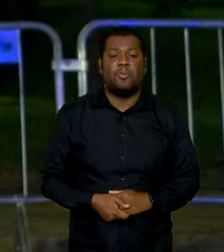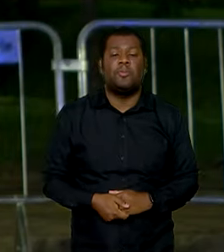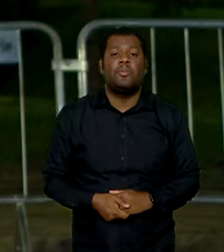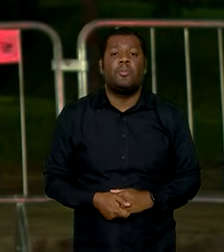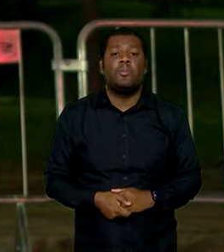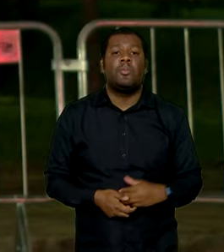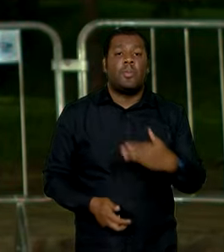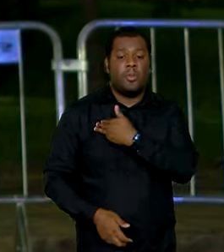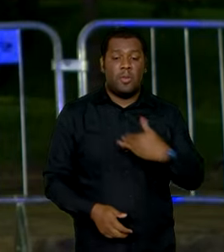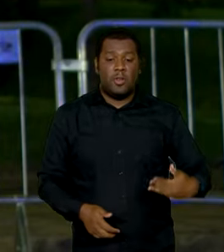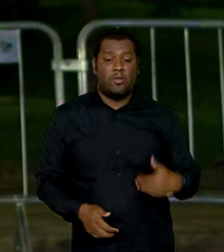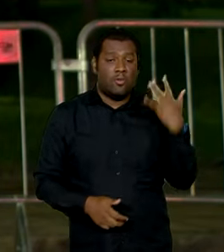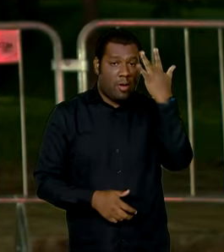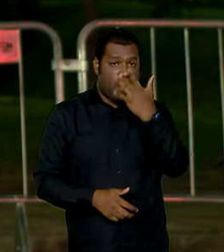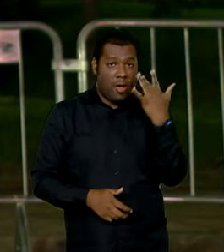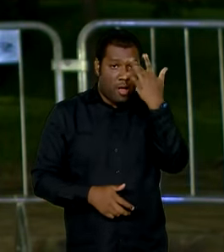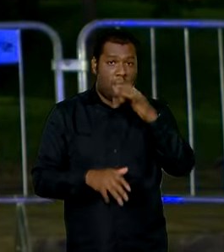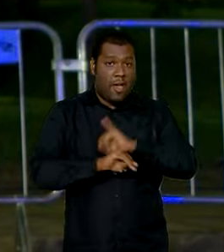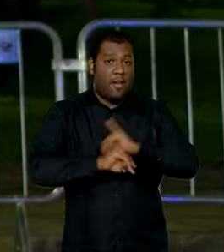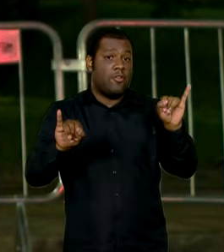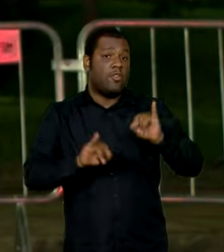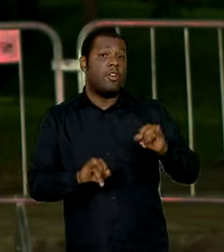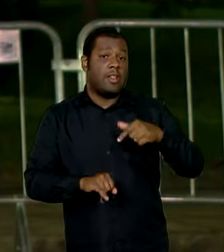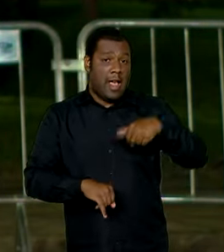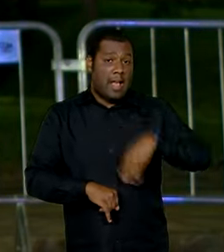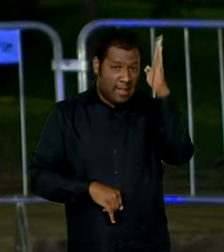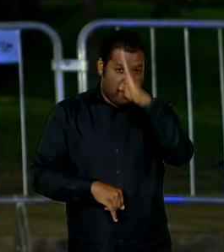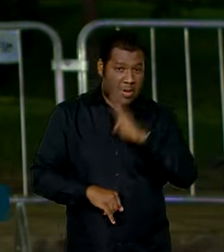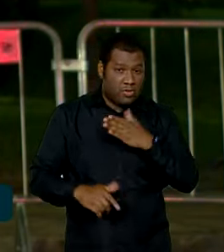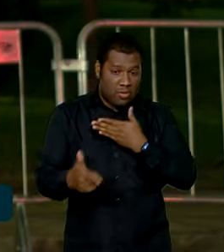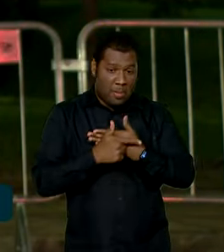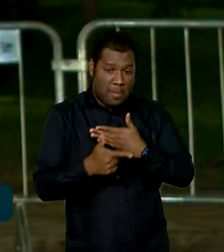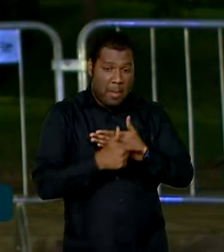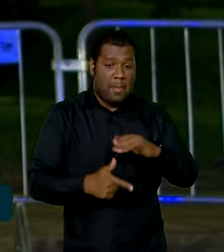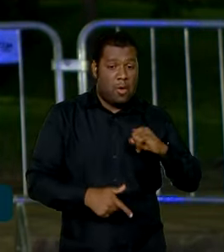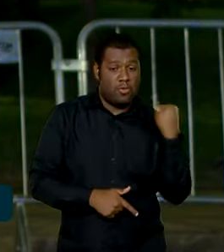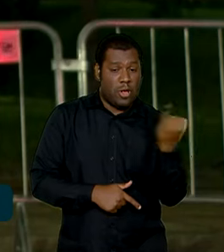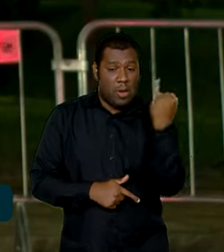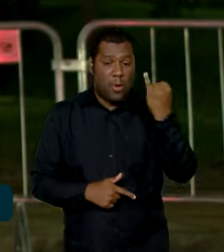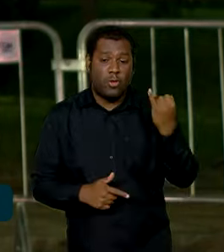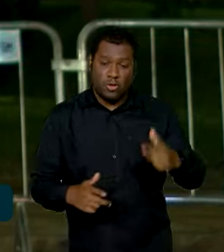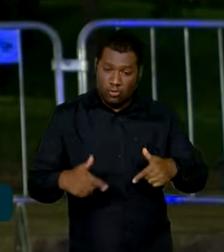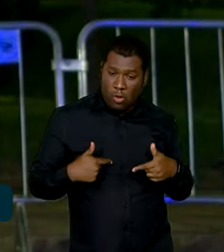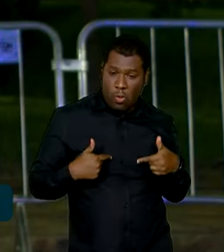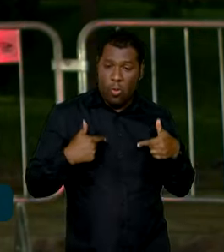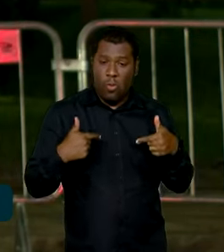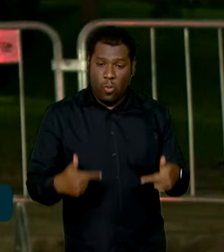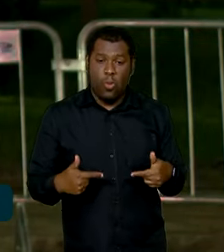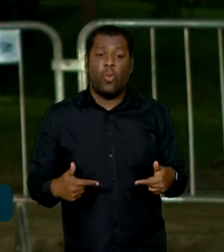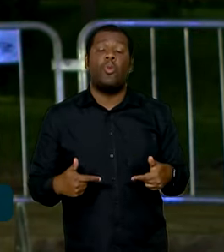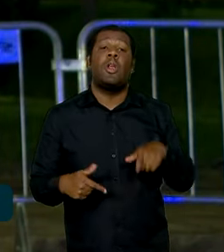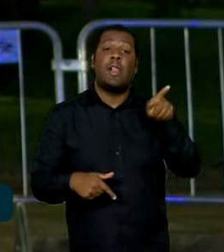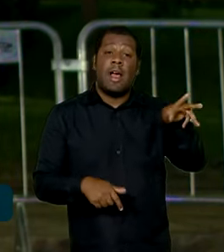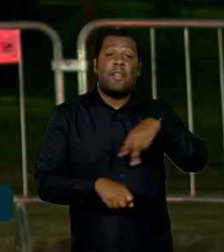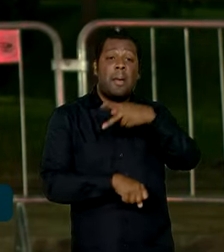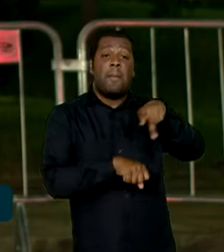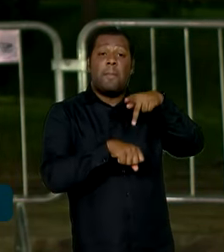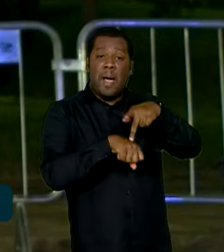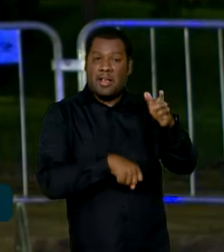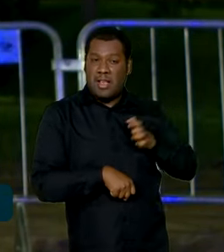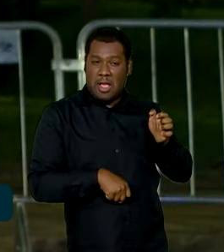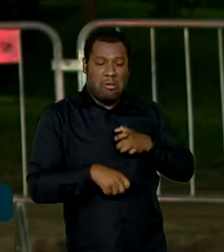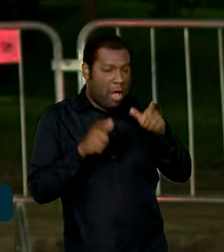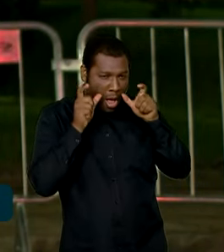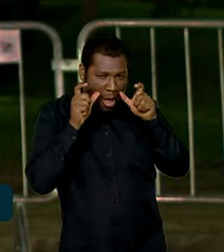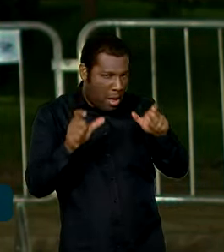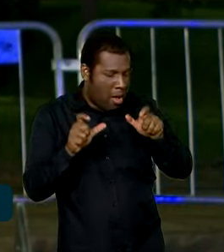Segundo Haddad, o Brasil tem um papel fundamental para avançar pautas que não são colocadas pelos países mais ricos